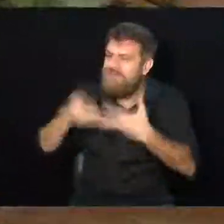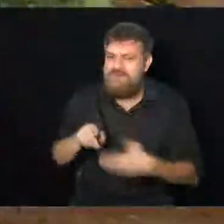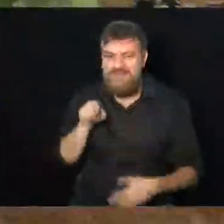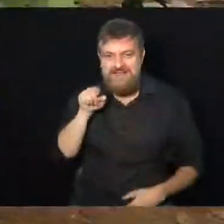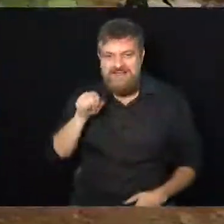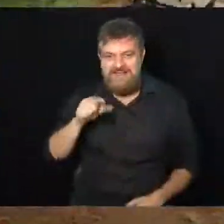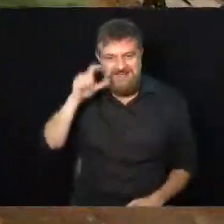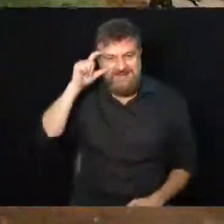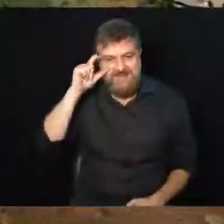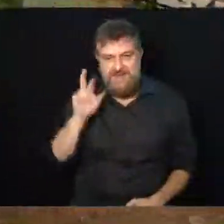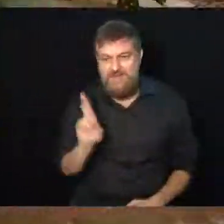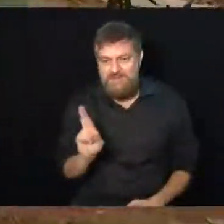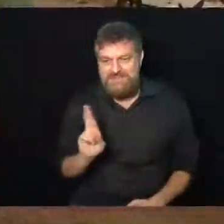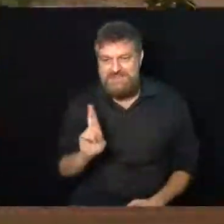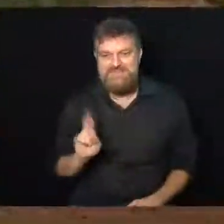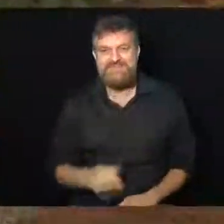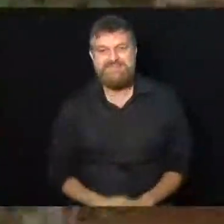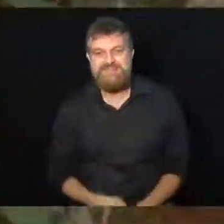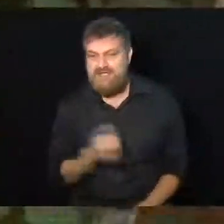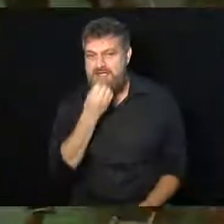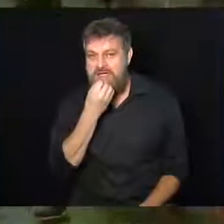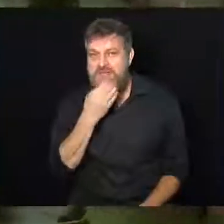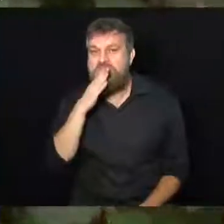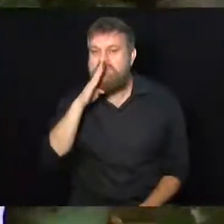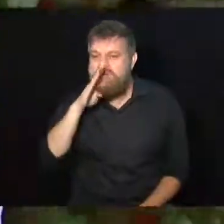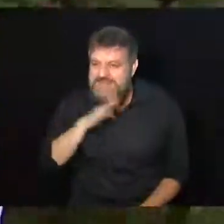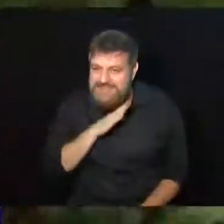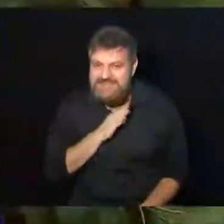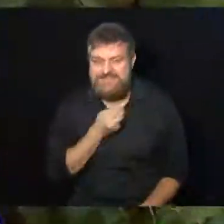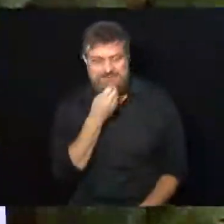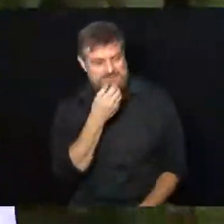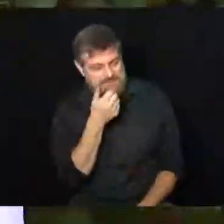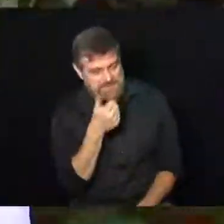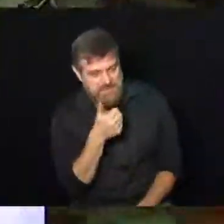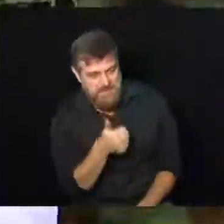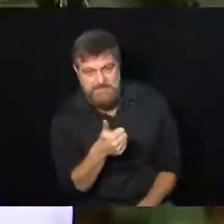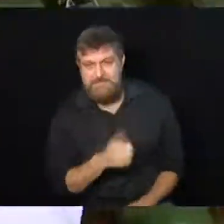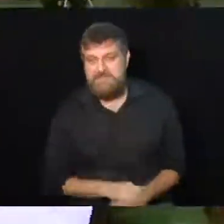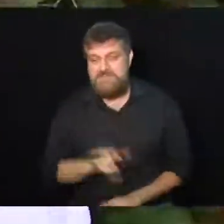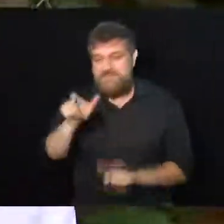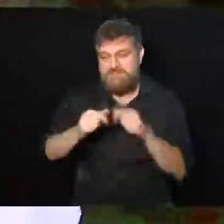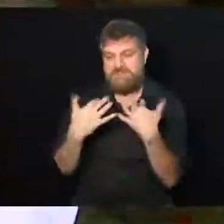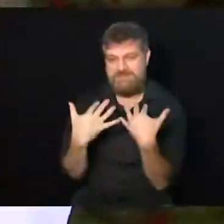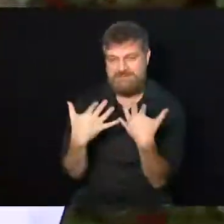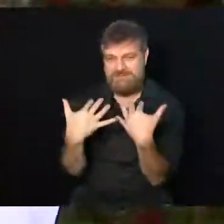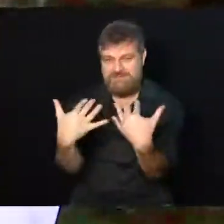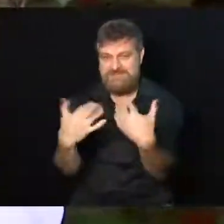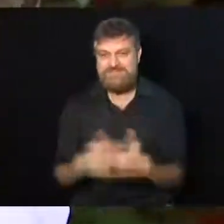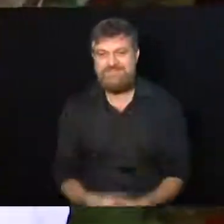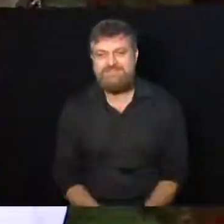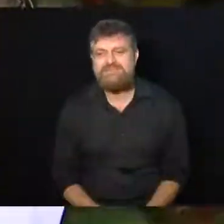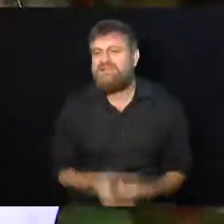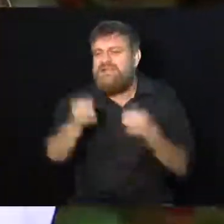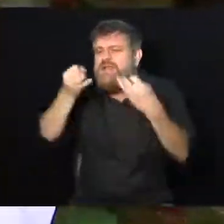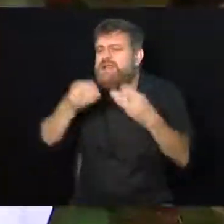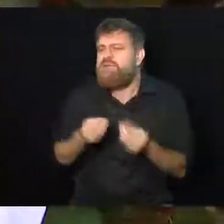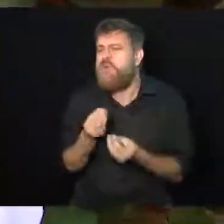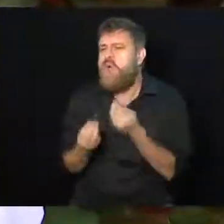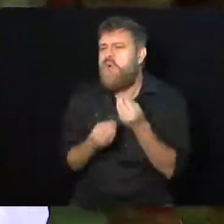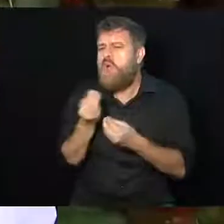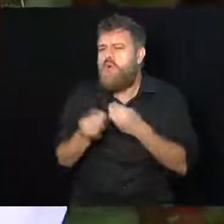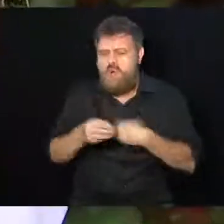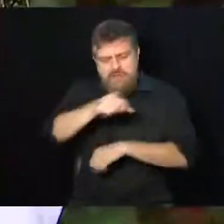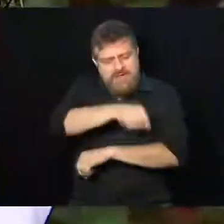Roseli. Tudo bem? Boa tarde, Roseli. Boa tarde, André. Tudo bem? Boa tarde, telespectadores. Fale um pouquinho do programa pra gente,